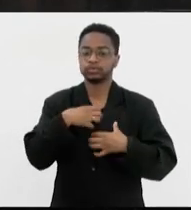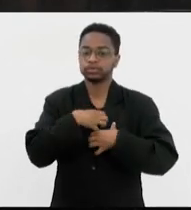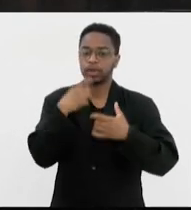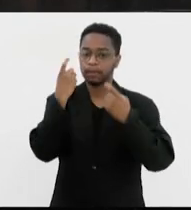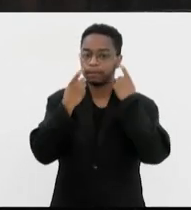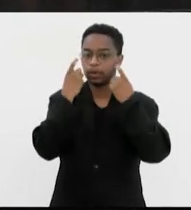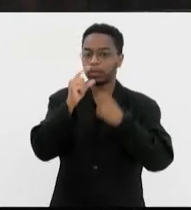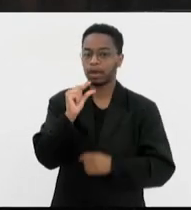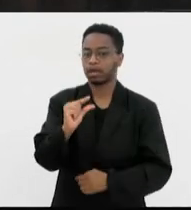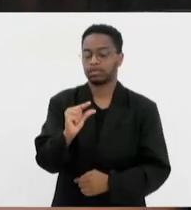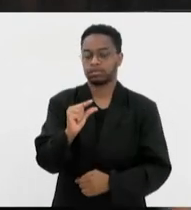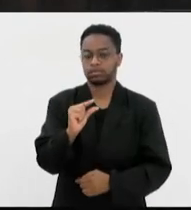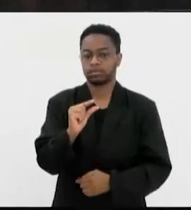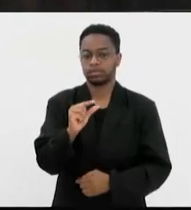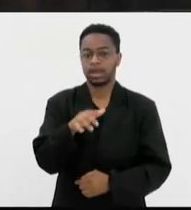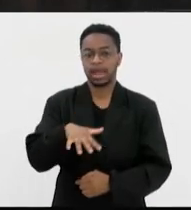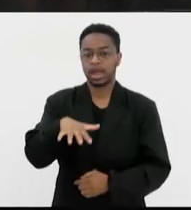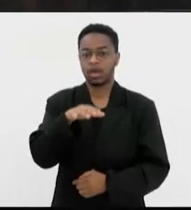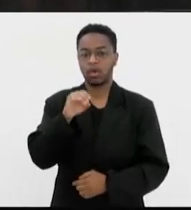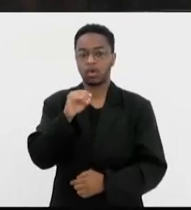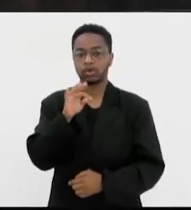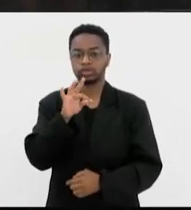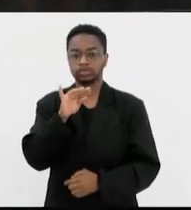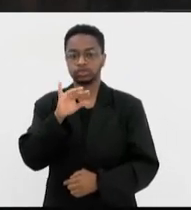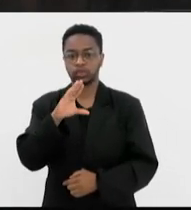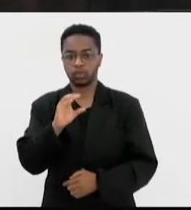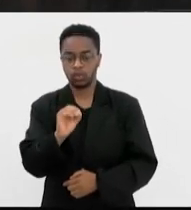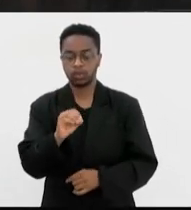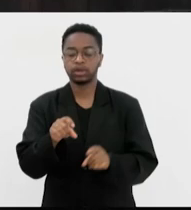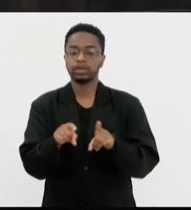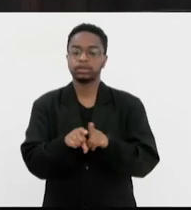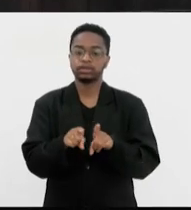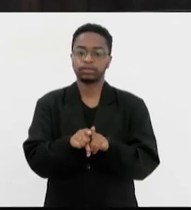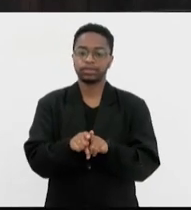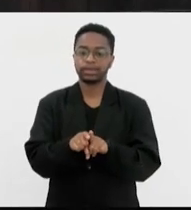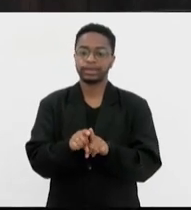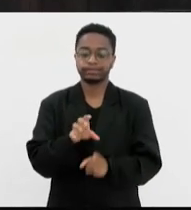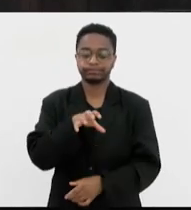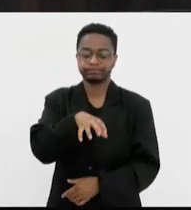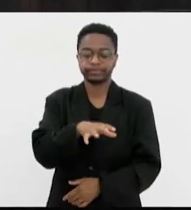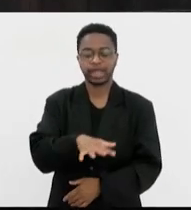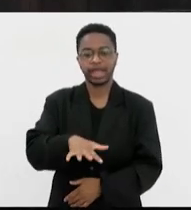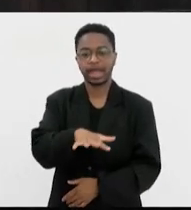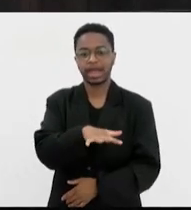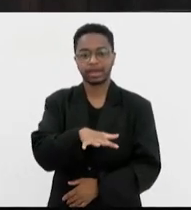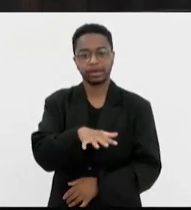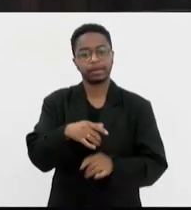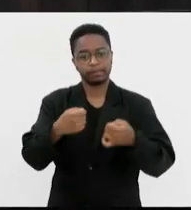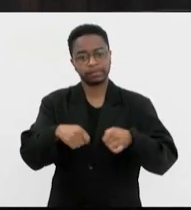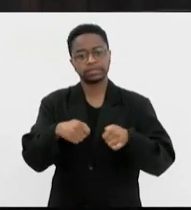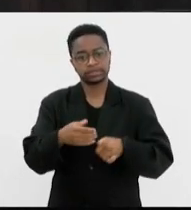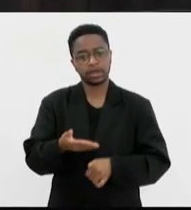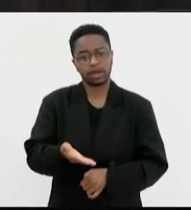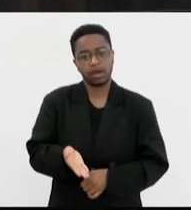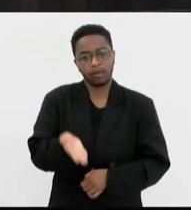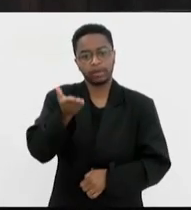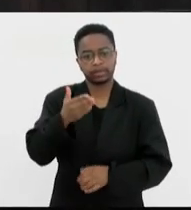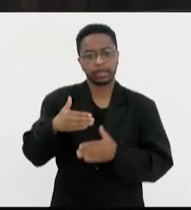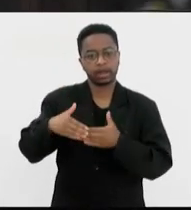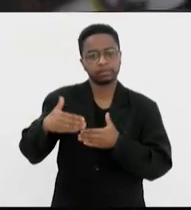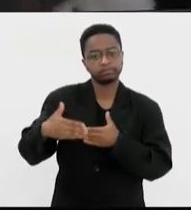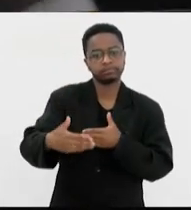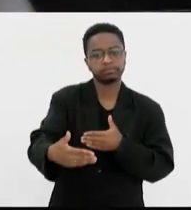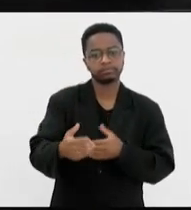pouco o setor ótico, né? E é cada vez mais um setor que precisará crescer nos próximos anos,